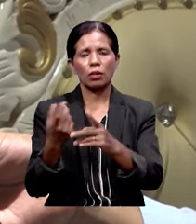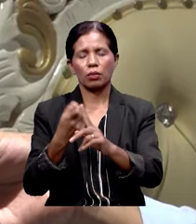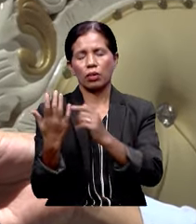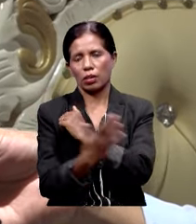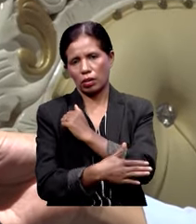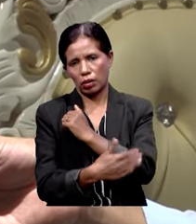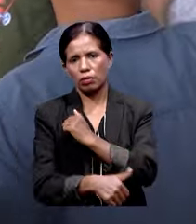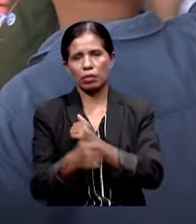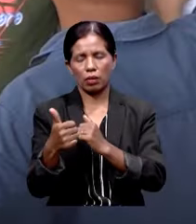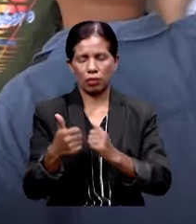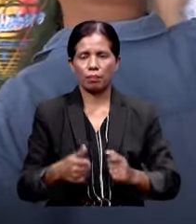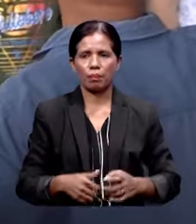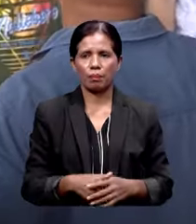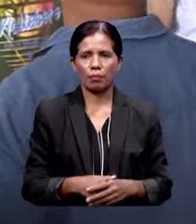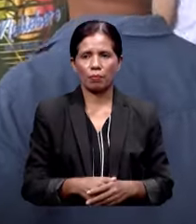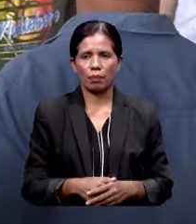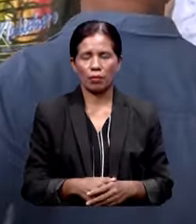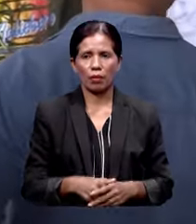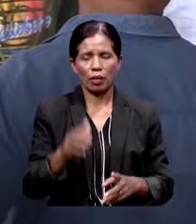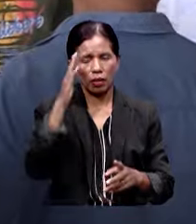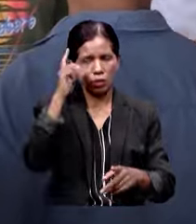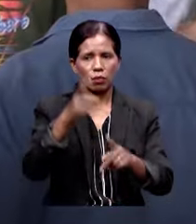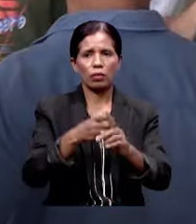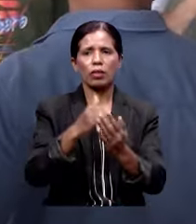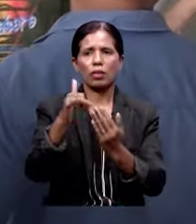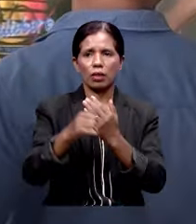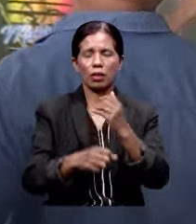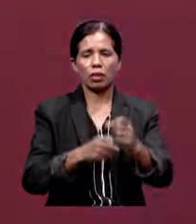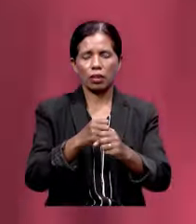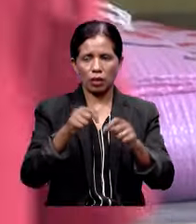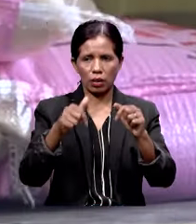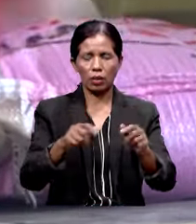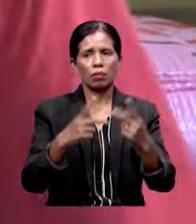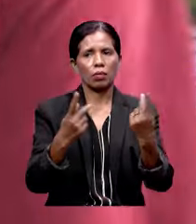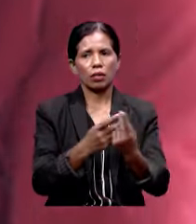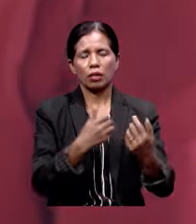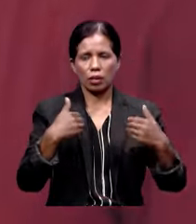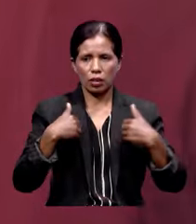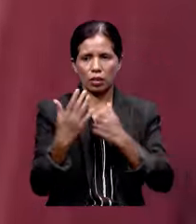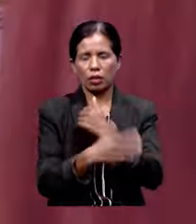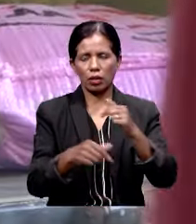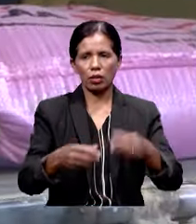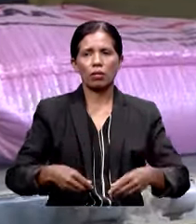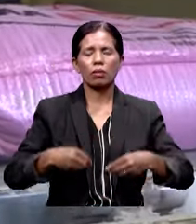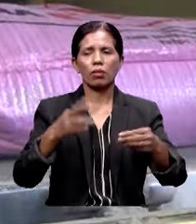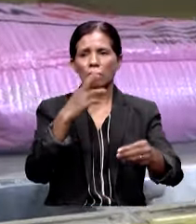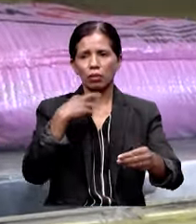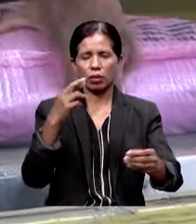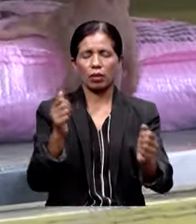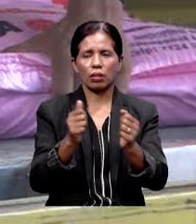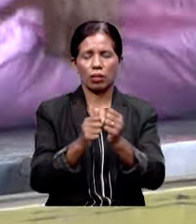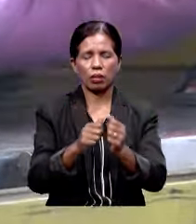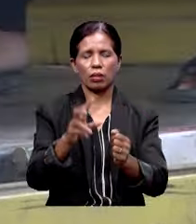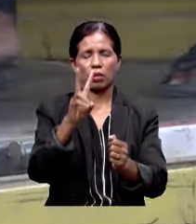São Celo. Lembra kata que o fulano zaneiro tinha ne empresa importador balun e arrelaran fornece uma FOS tonelada de